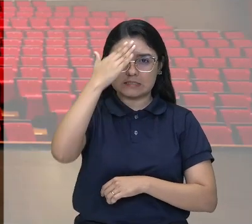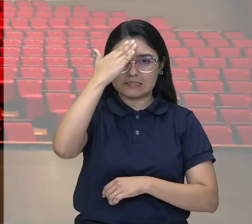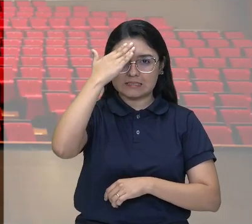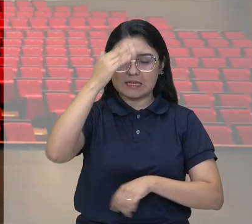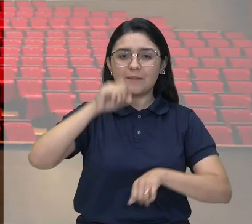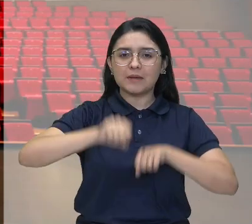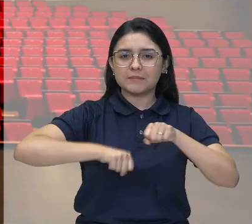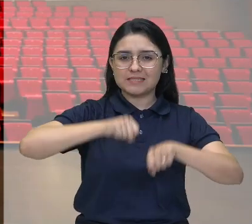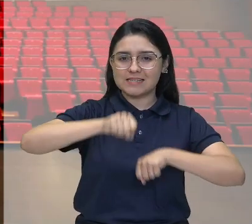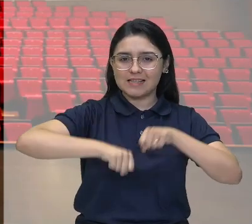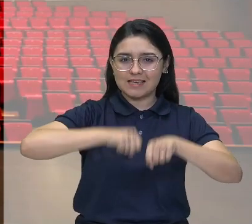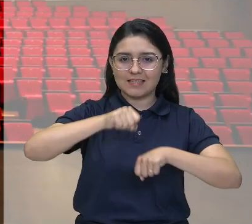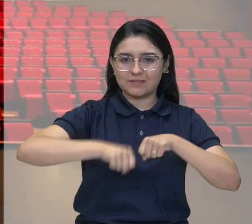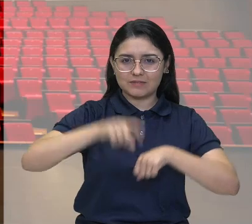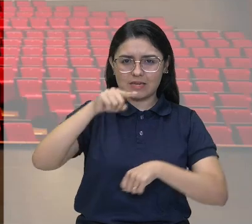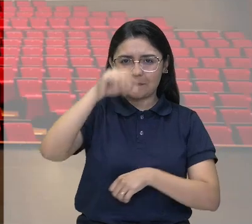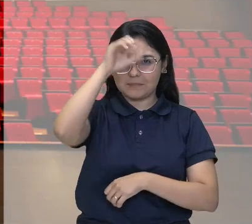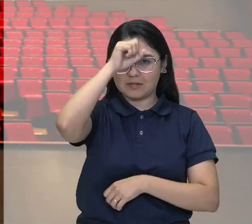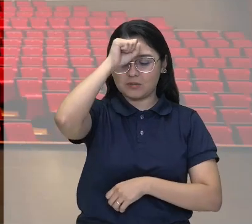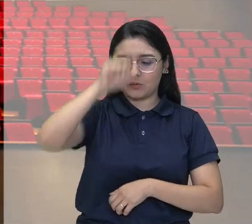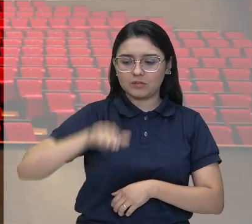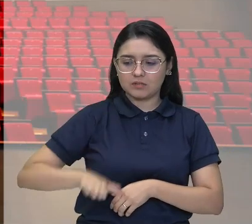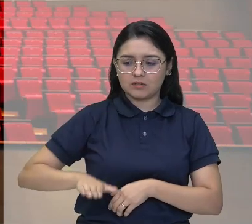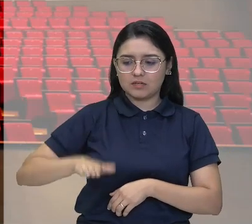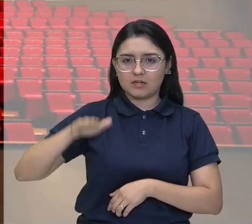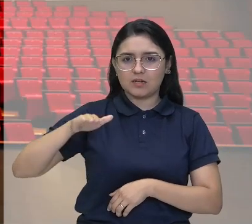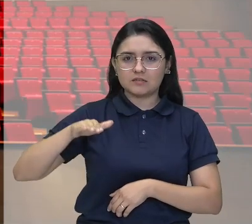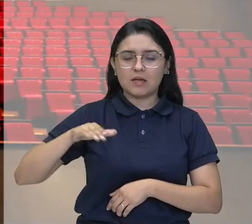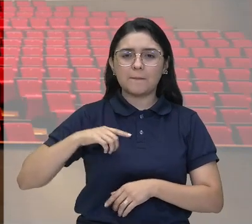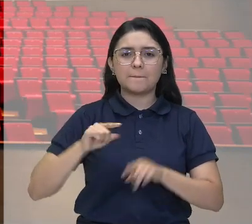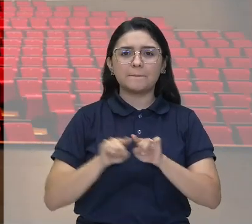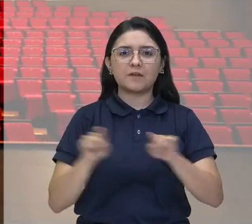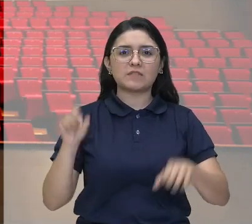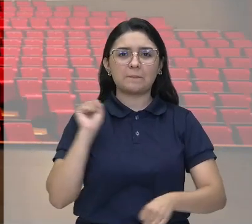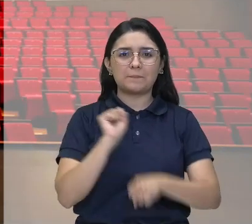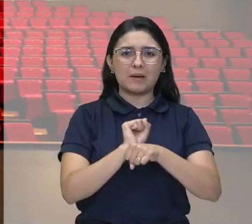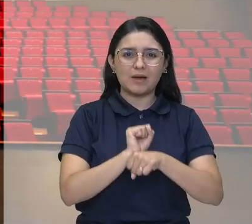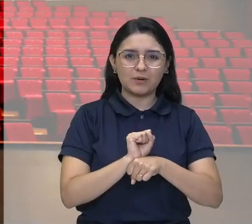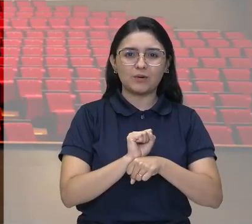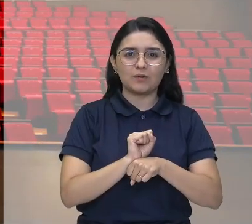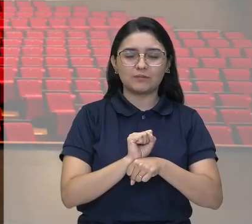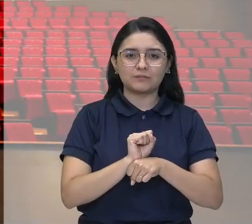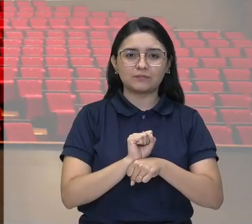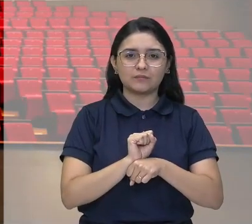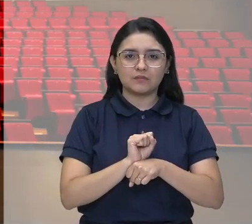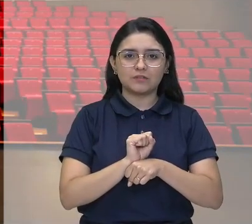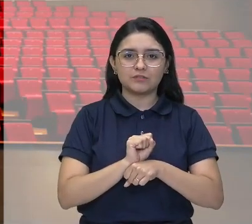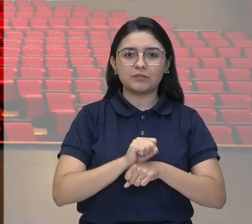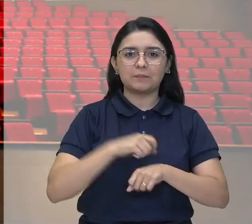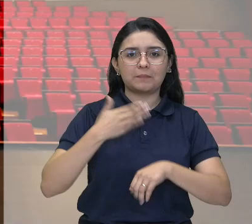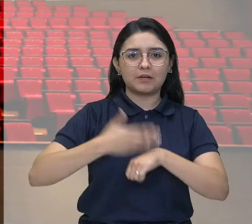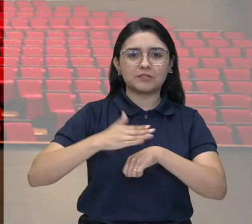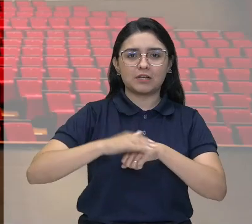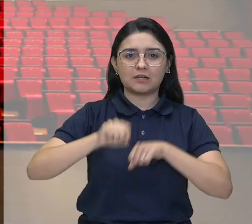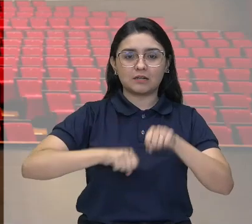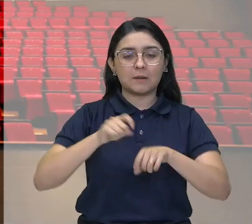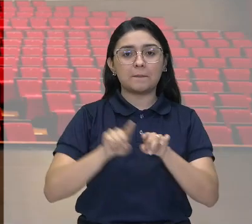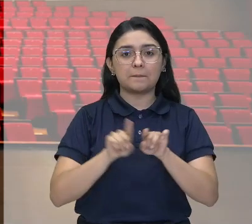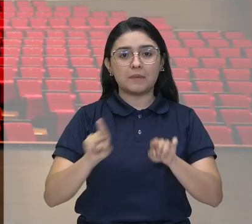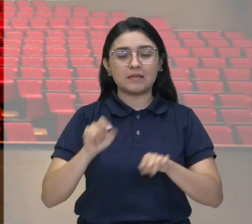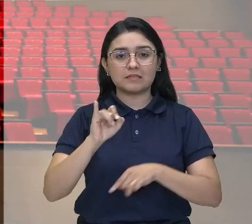quando criança? E você deixou de praticar? Às vezes você está enferrujado, não é? Mas se você voltar a